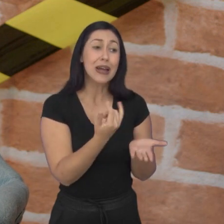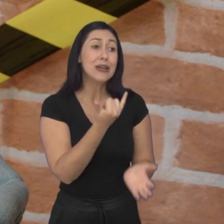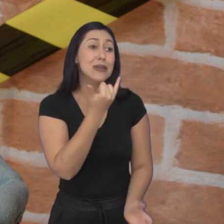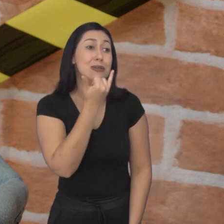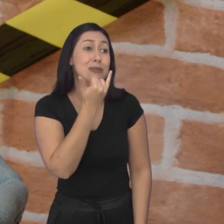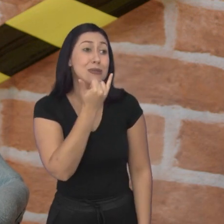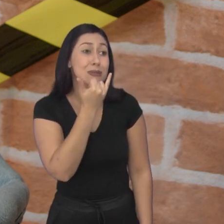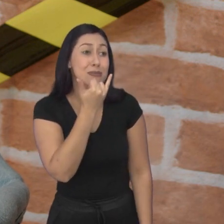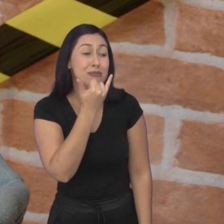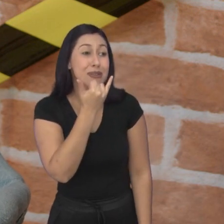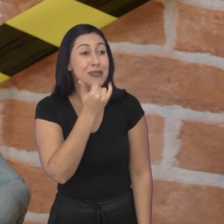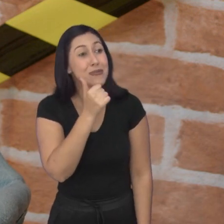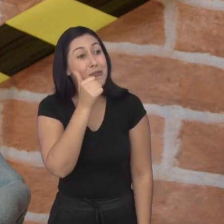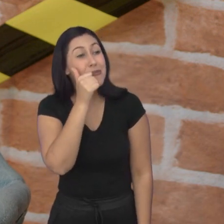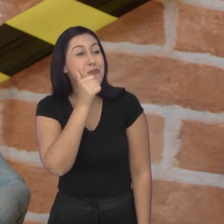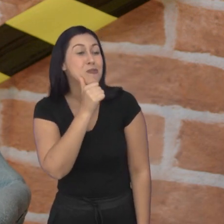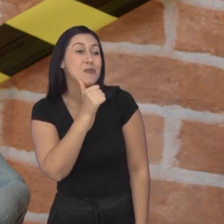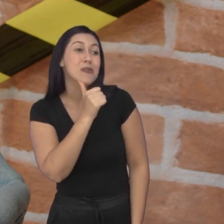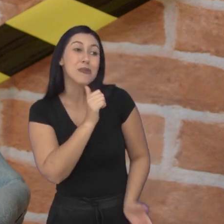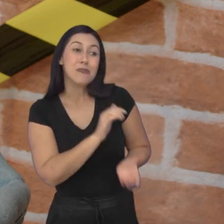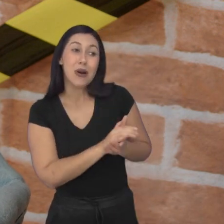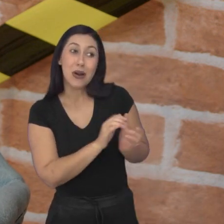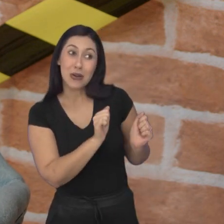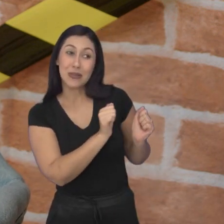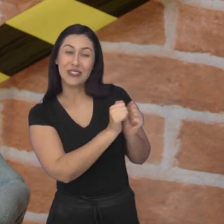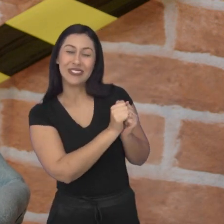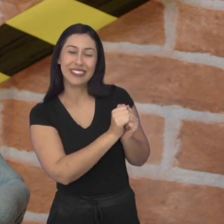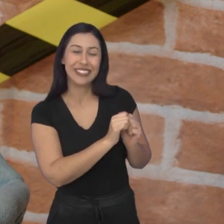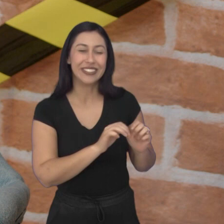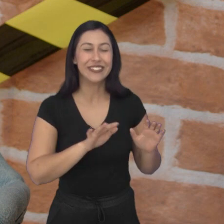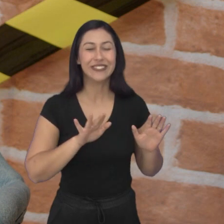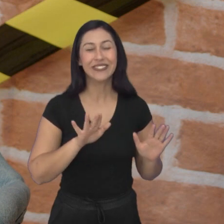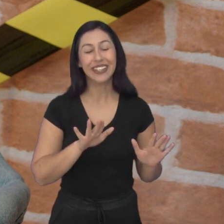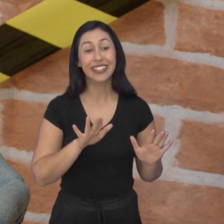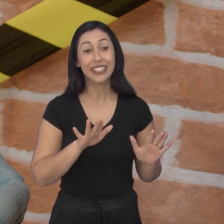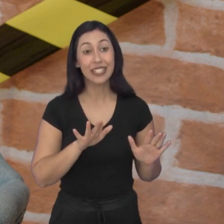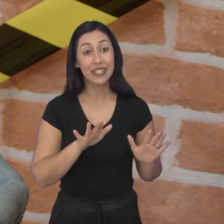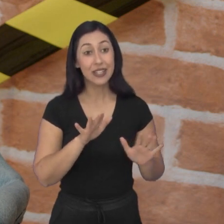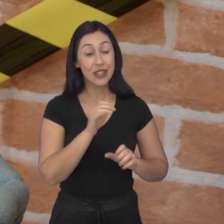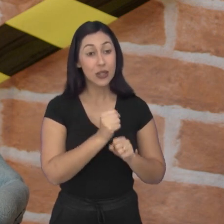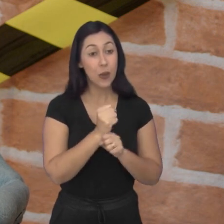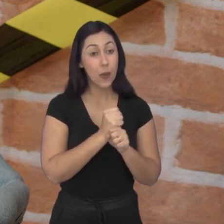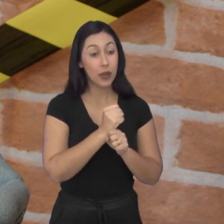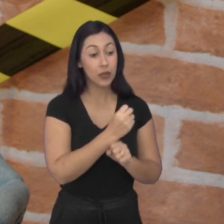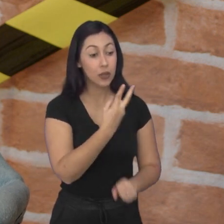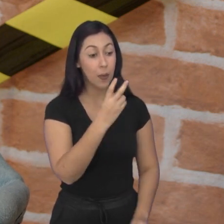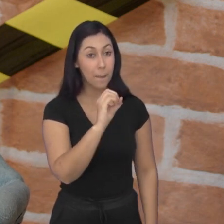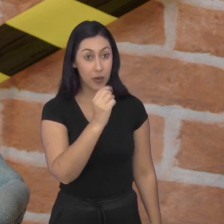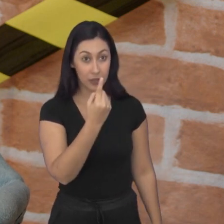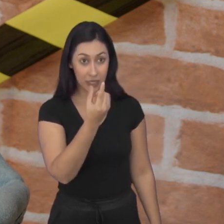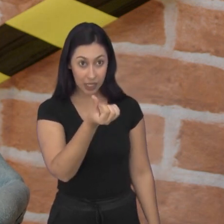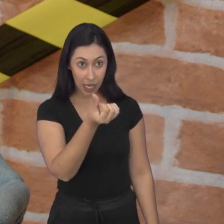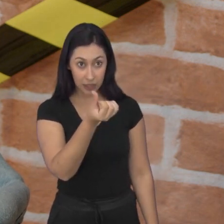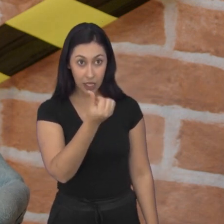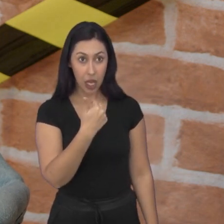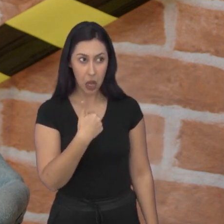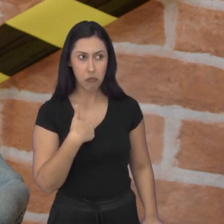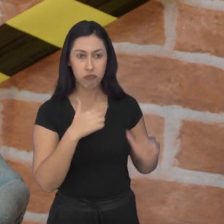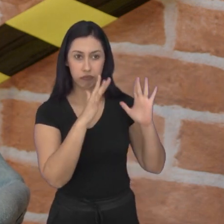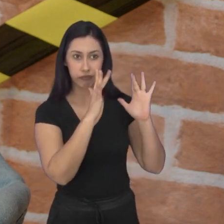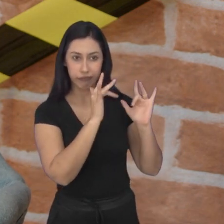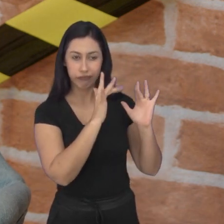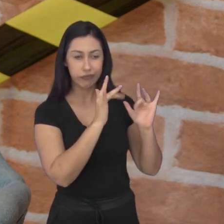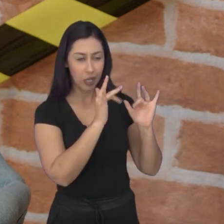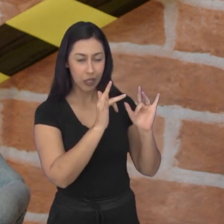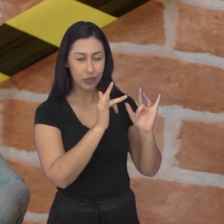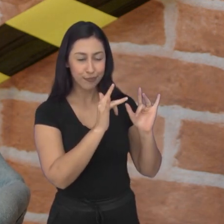à minha mulher que está aqui ao lado, mas no final de 2016 eu tinha um outro relacionamento e a guria